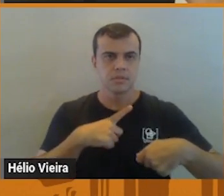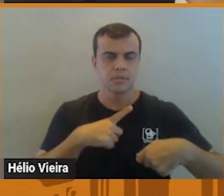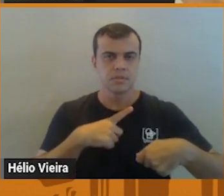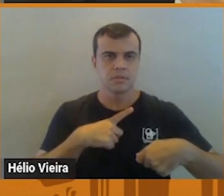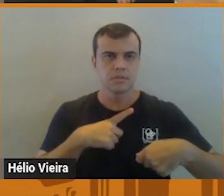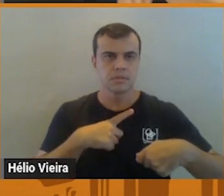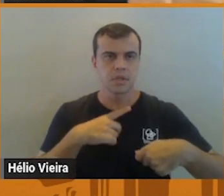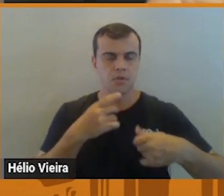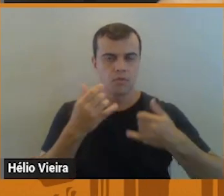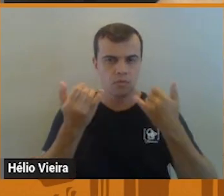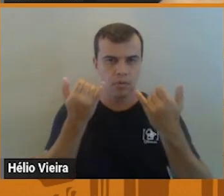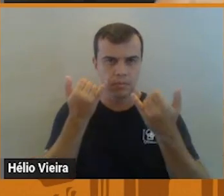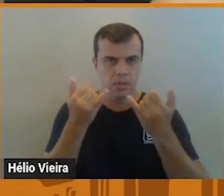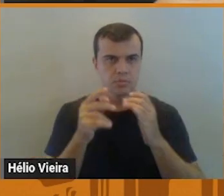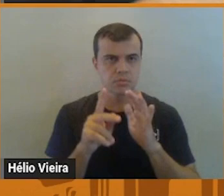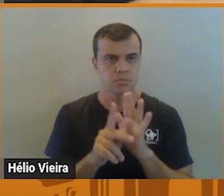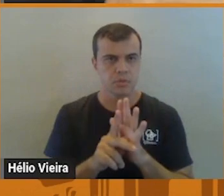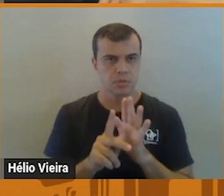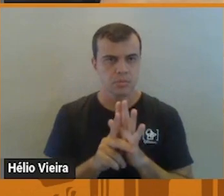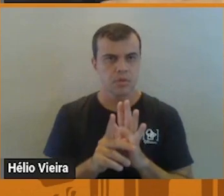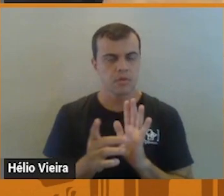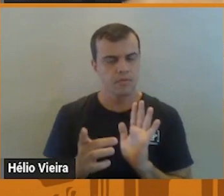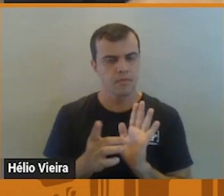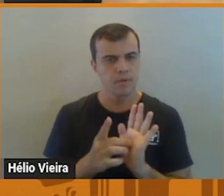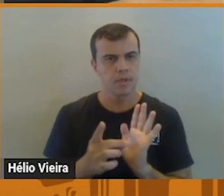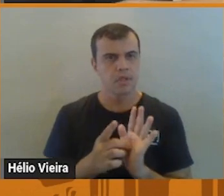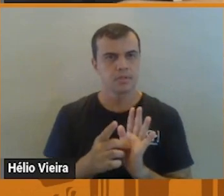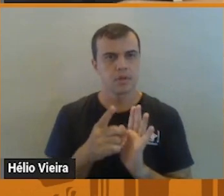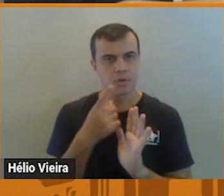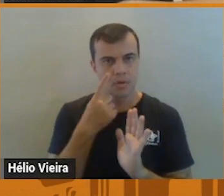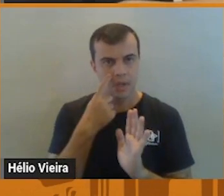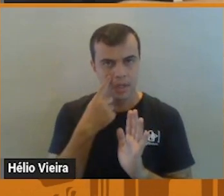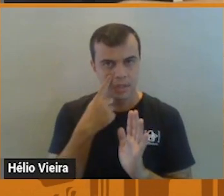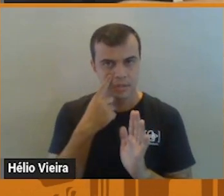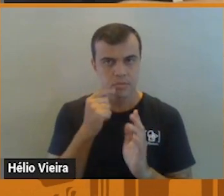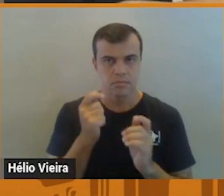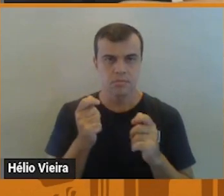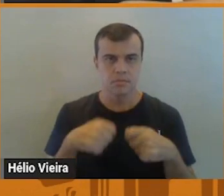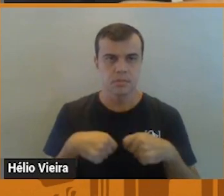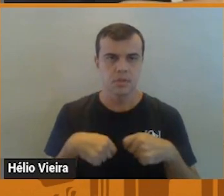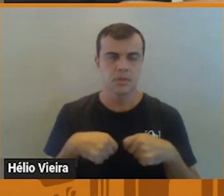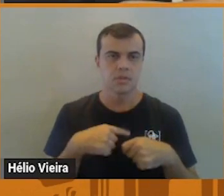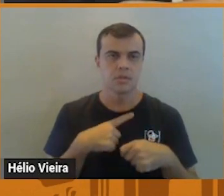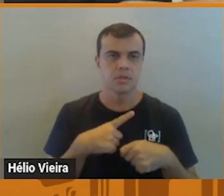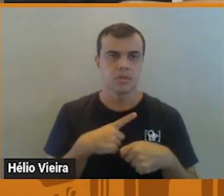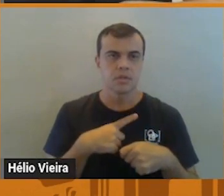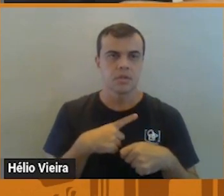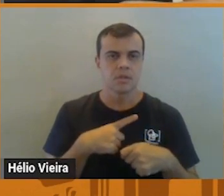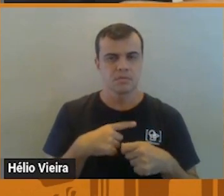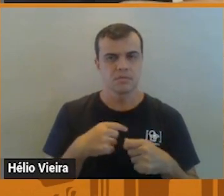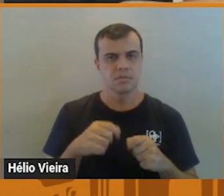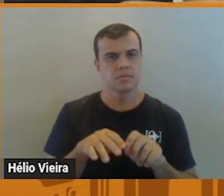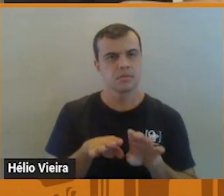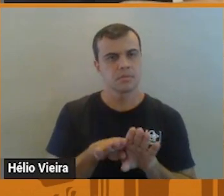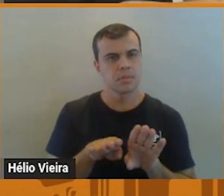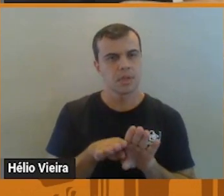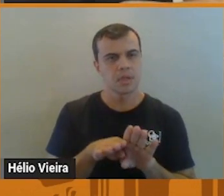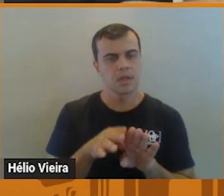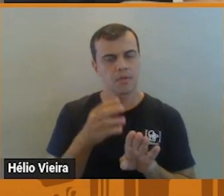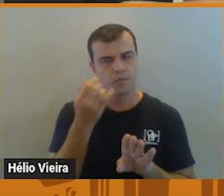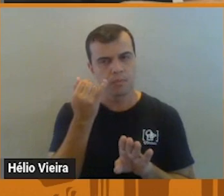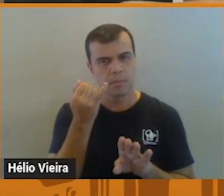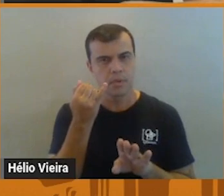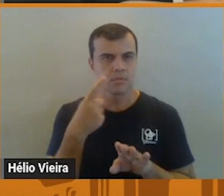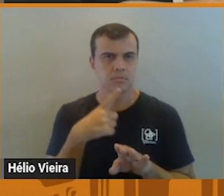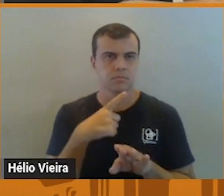de ter informações que foram realmente verificadas, averiguadas, para não correr o risco de eles obterem informação